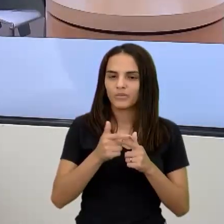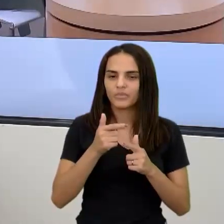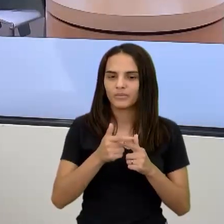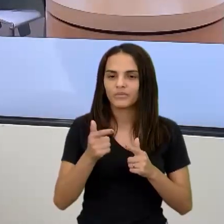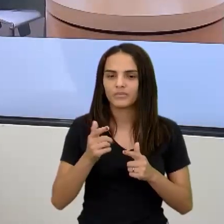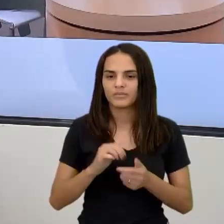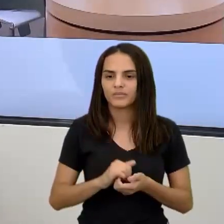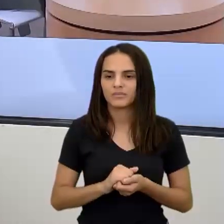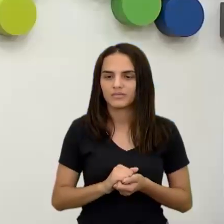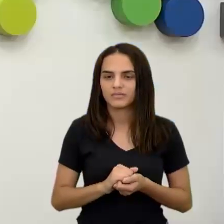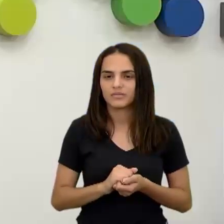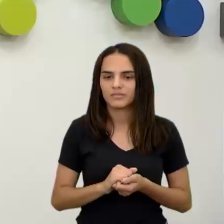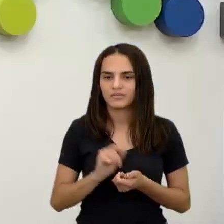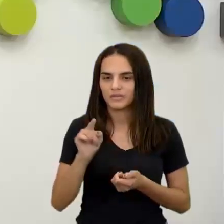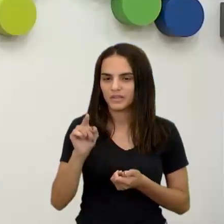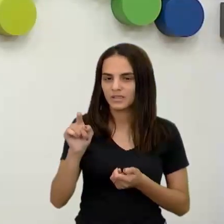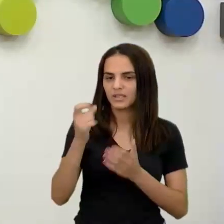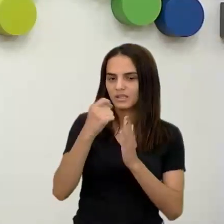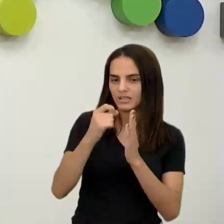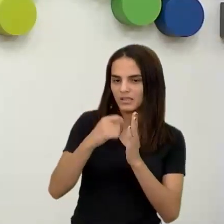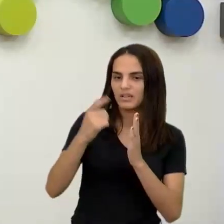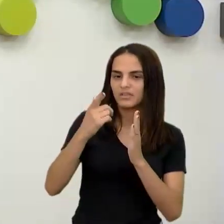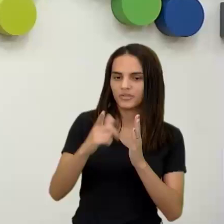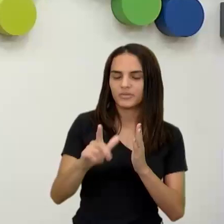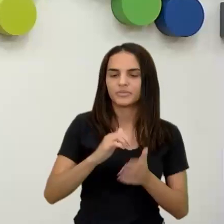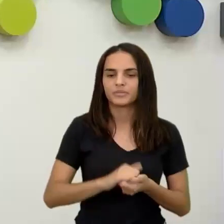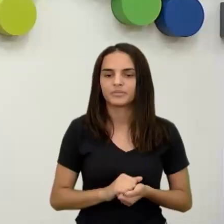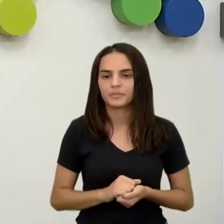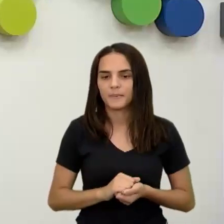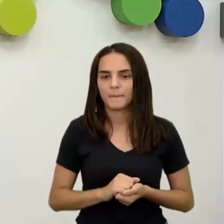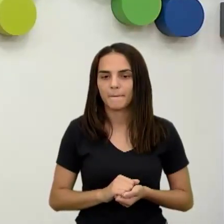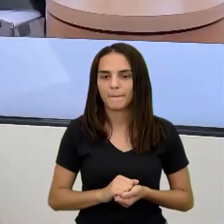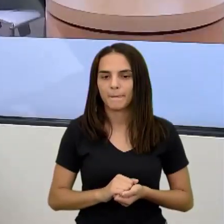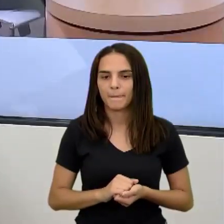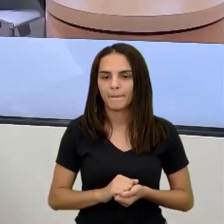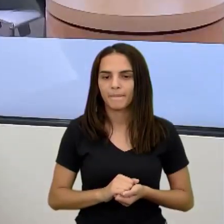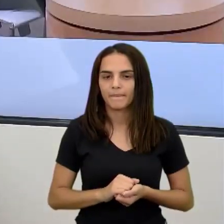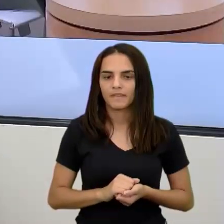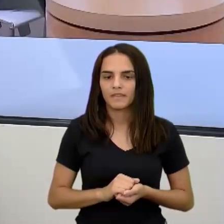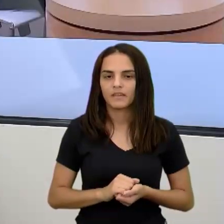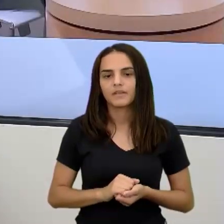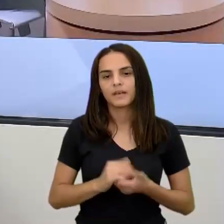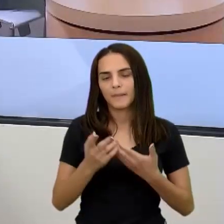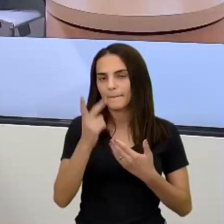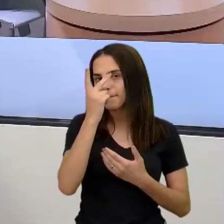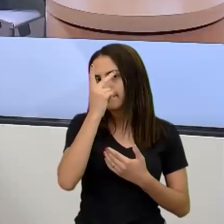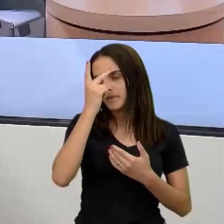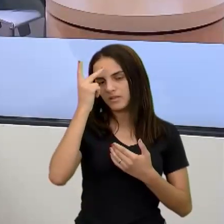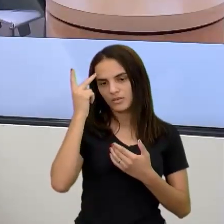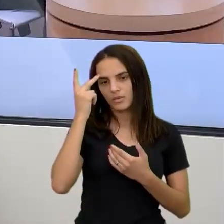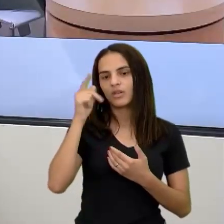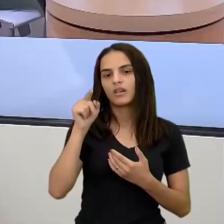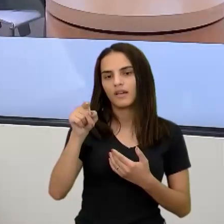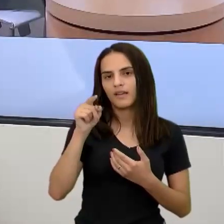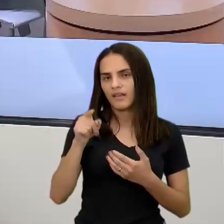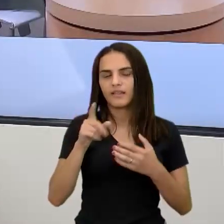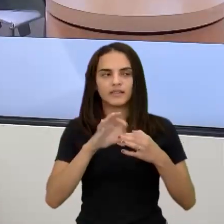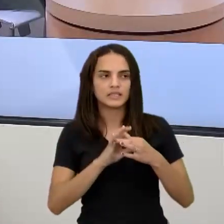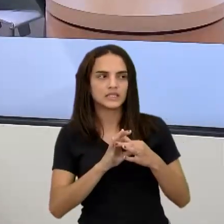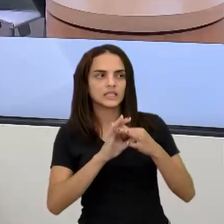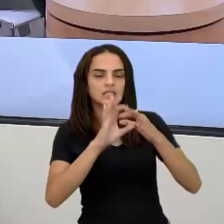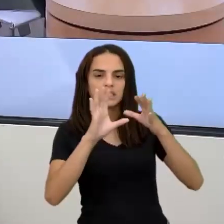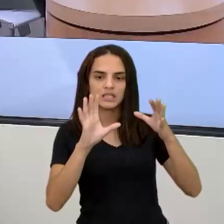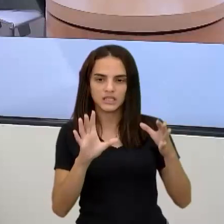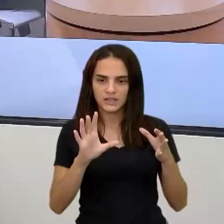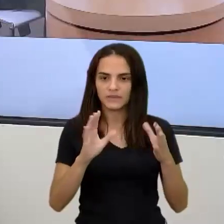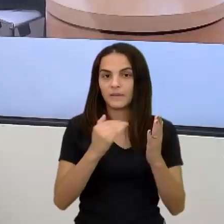talvez, né? Qualquer coisa você escreve aí de novo que eu leio, tá bom? Então, tivemos aí você viu que a candidata, ela estava muito à vontade.